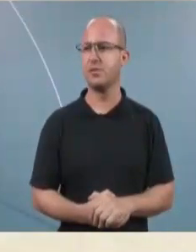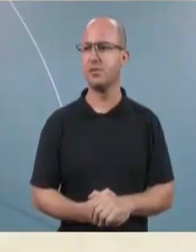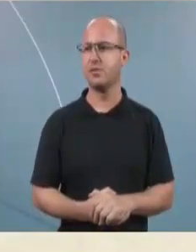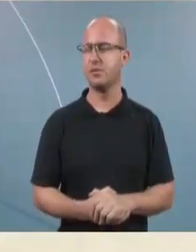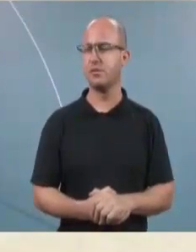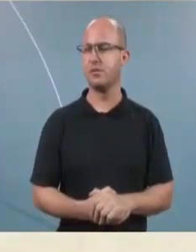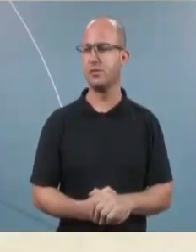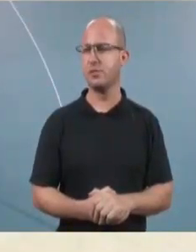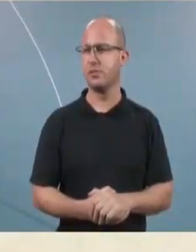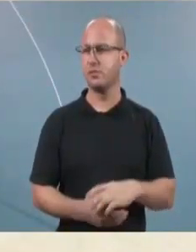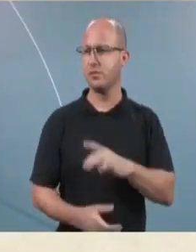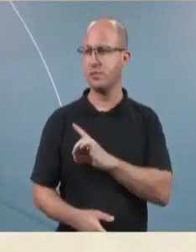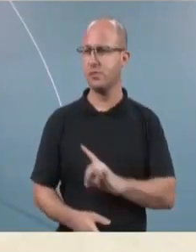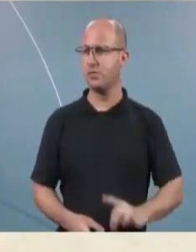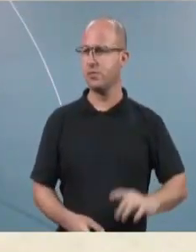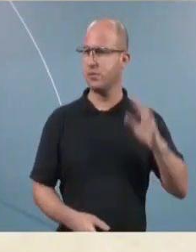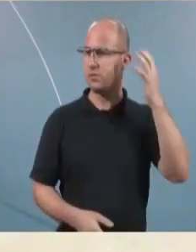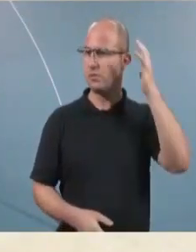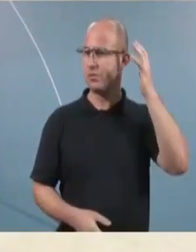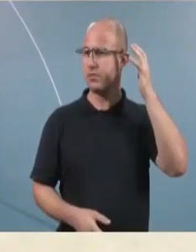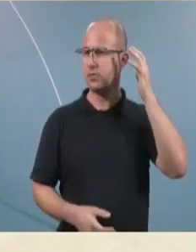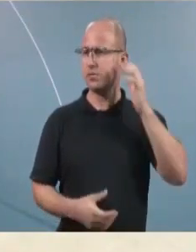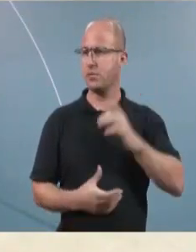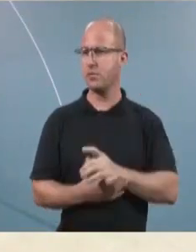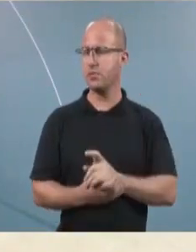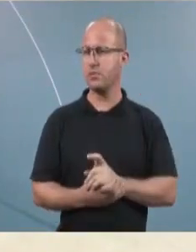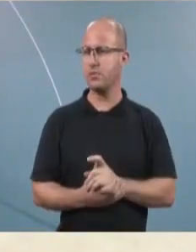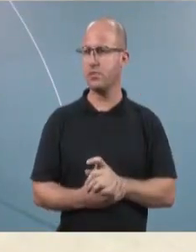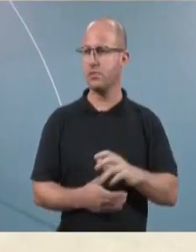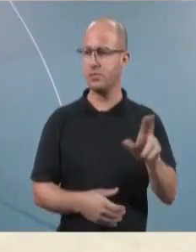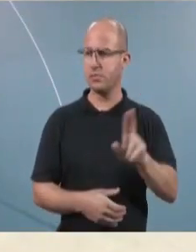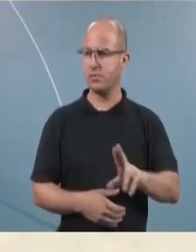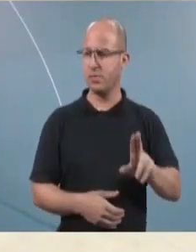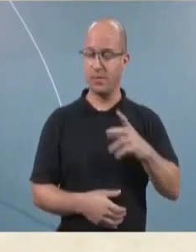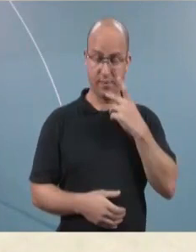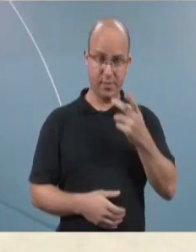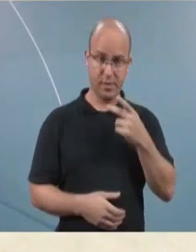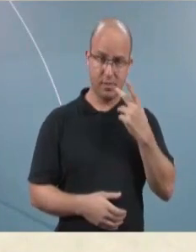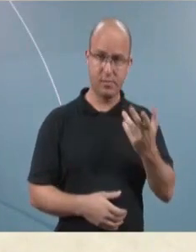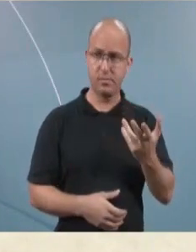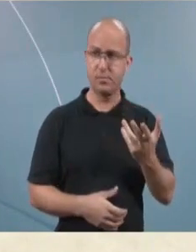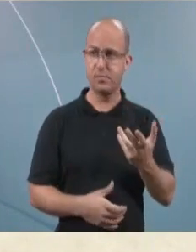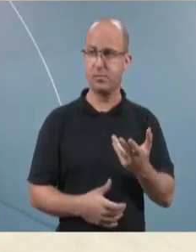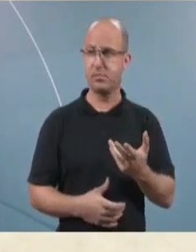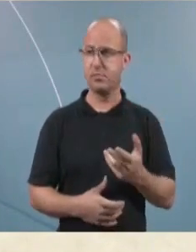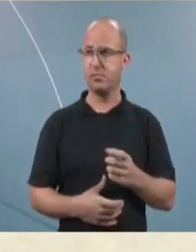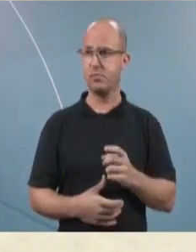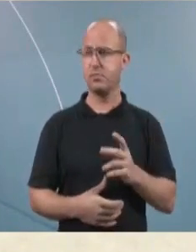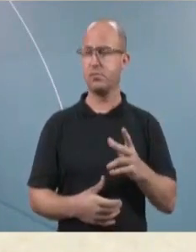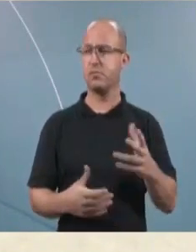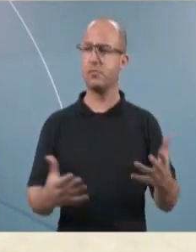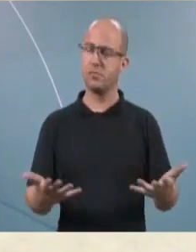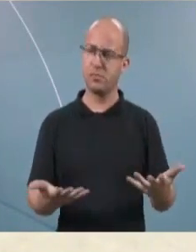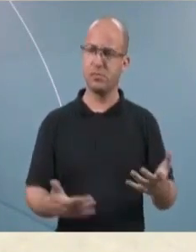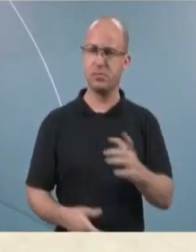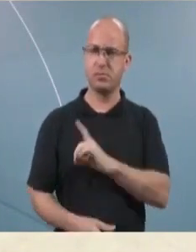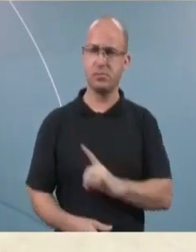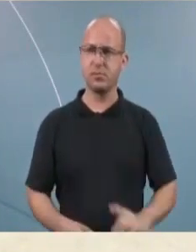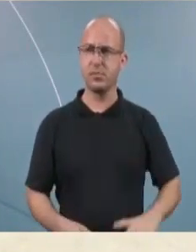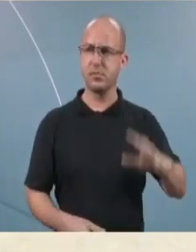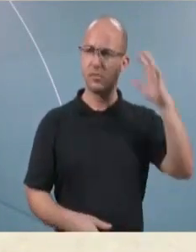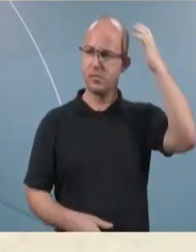Macedo deputada Isolda usar a palavra tá passo a palavra a deputada